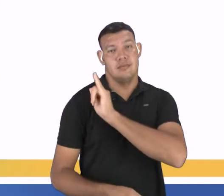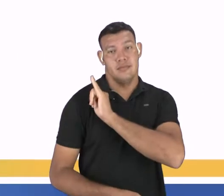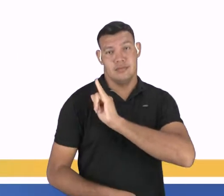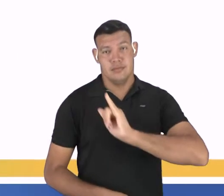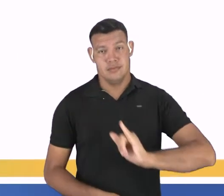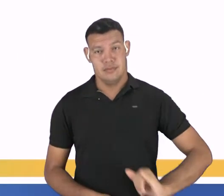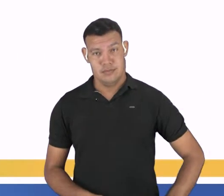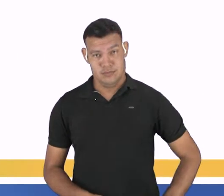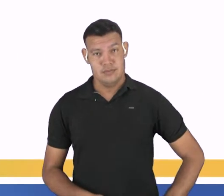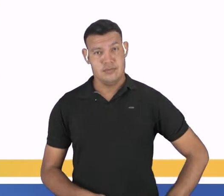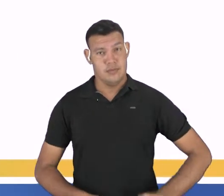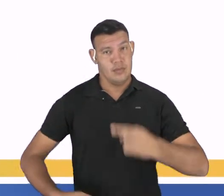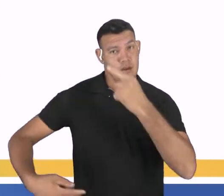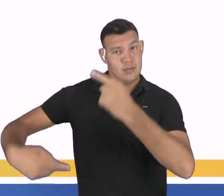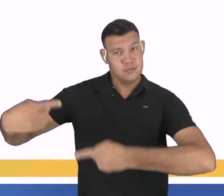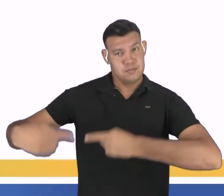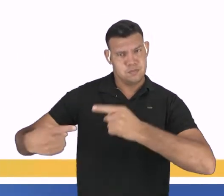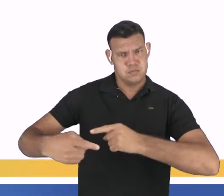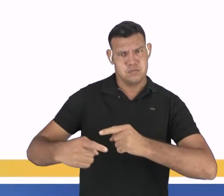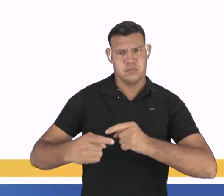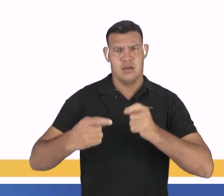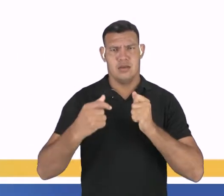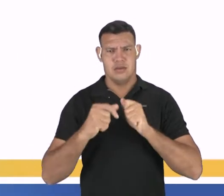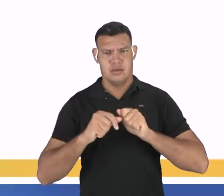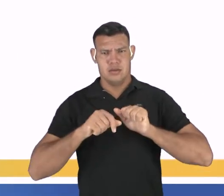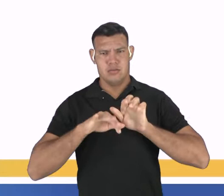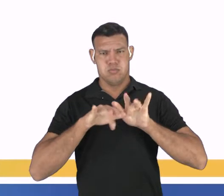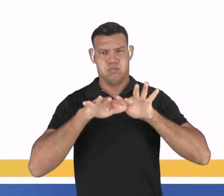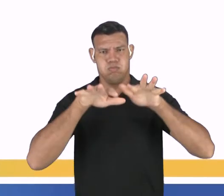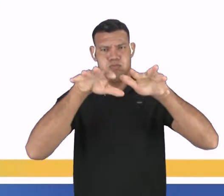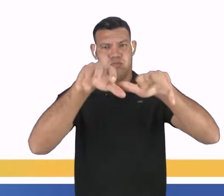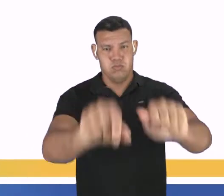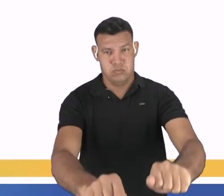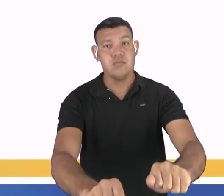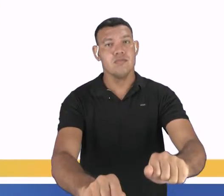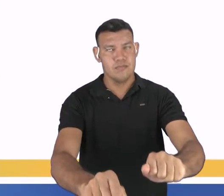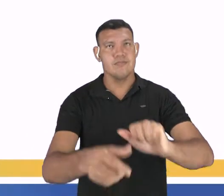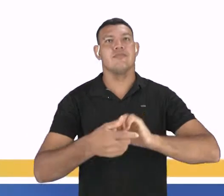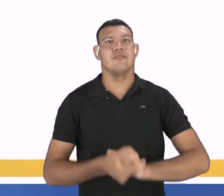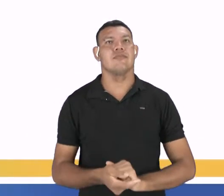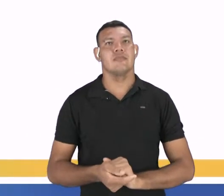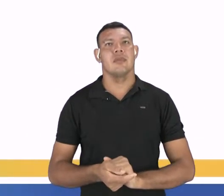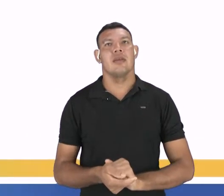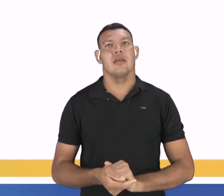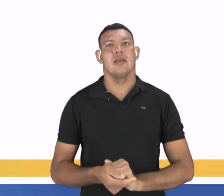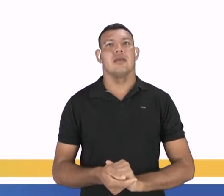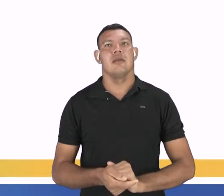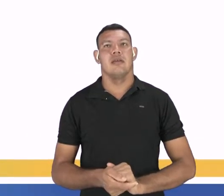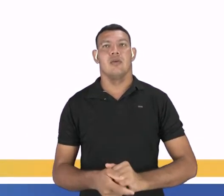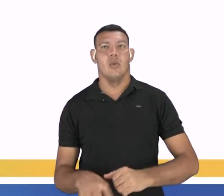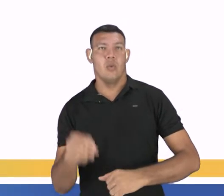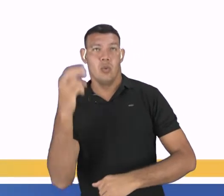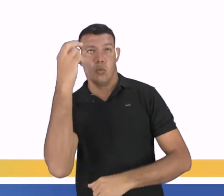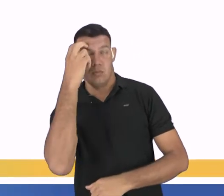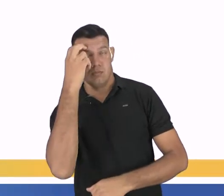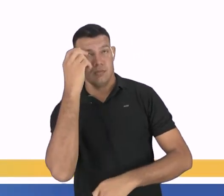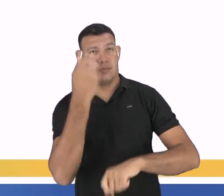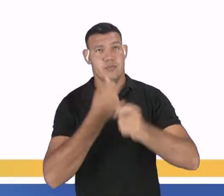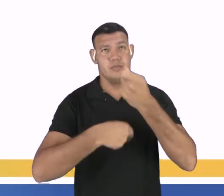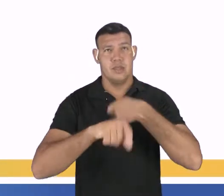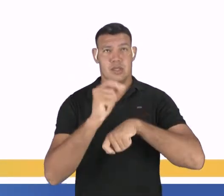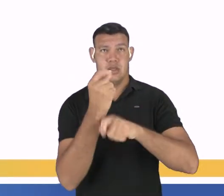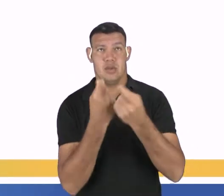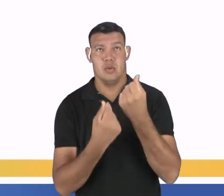Imperialismo consiste numa política de expansão e o domínio territorial, cultural e econômico de uma nação sobre outras.